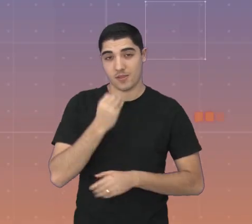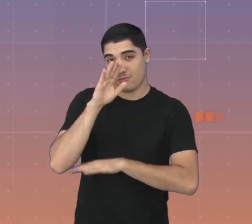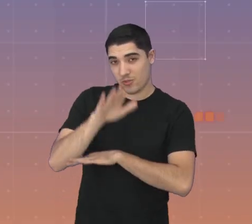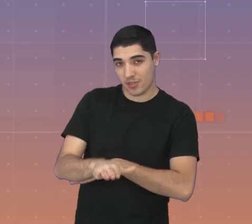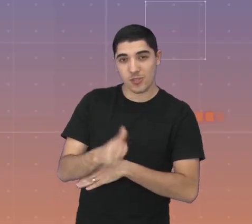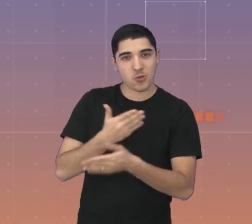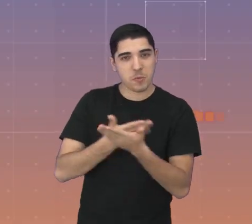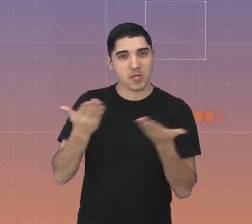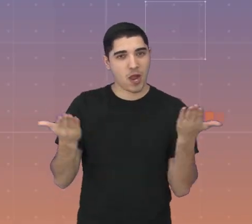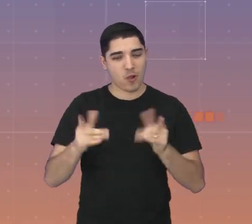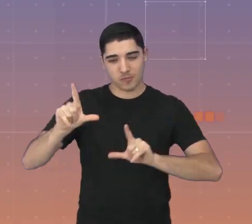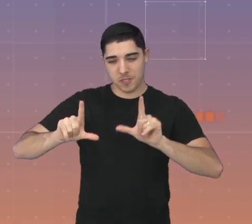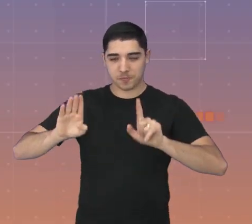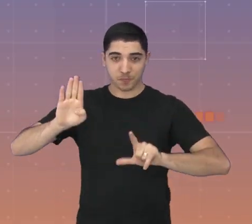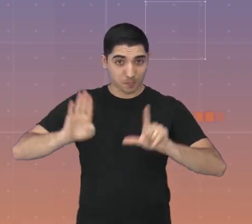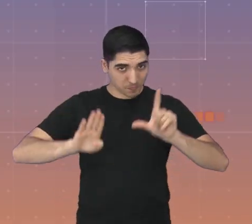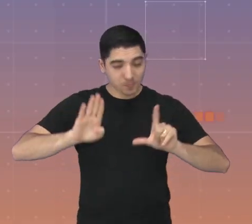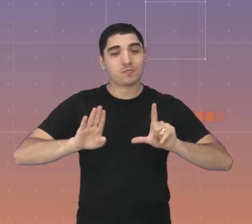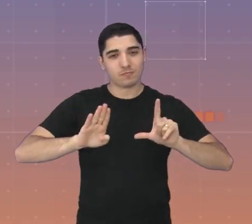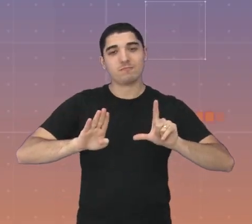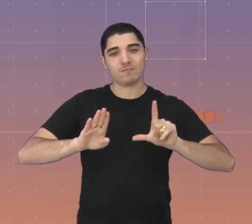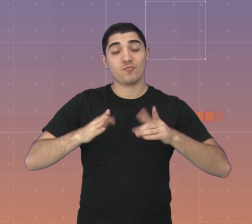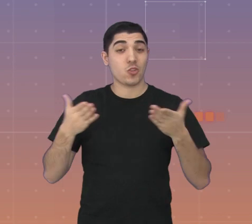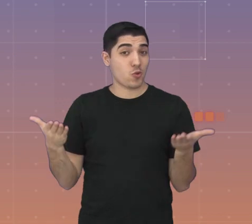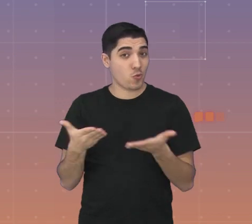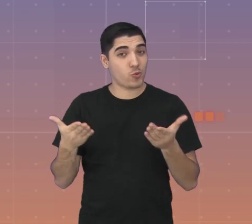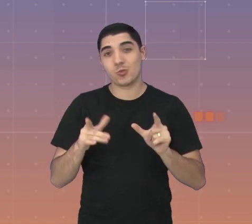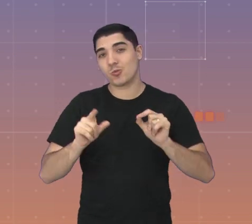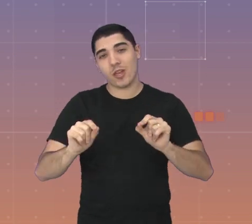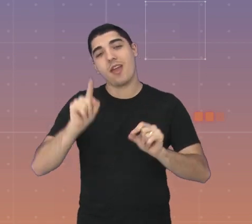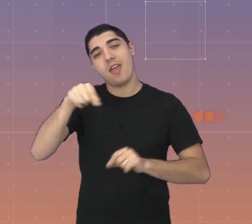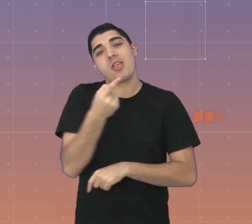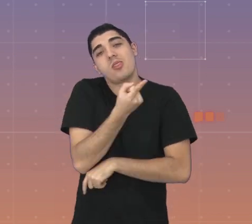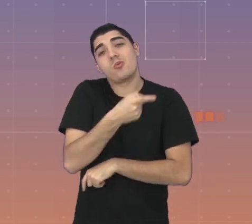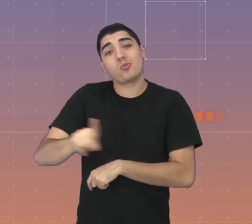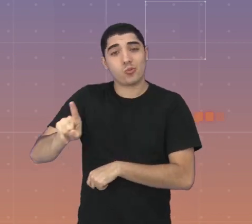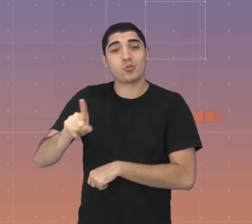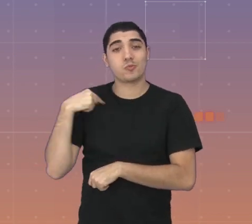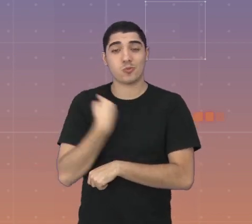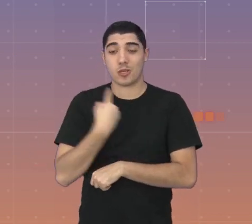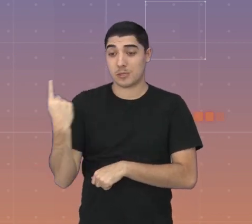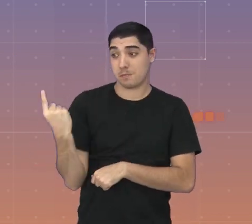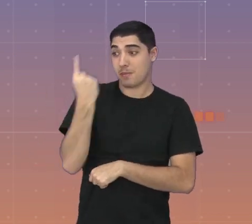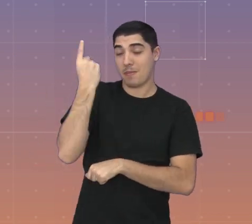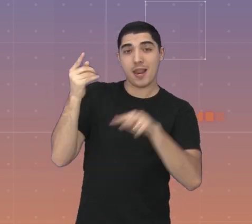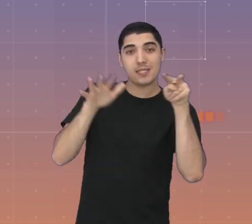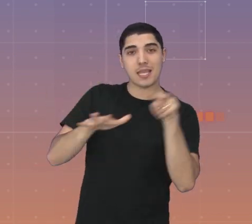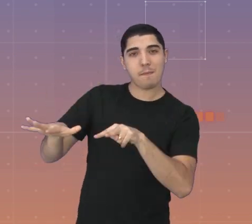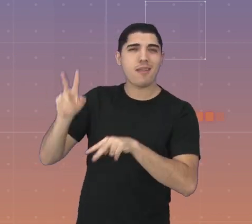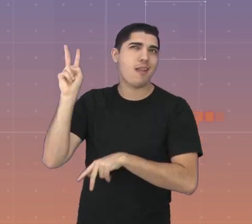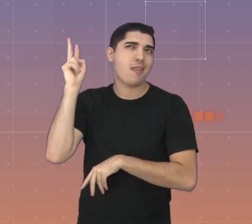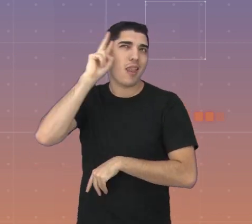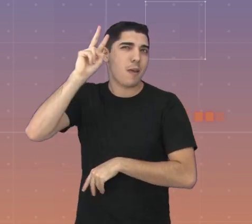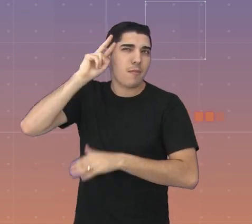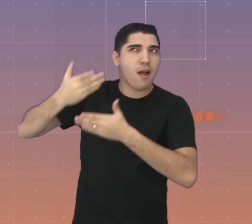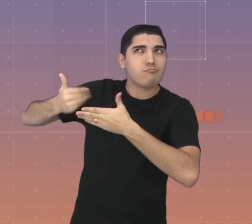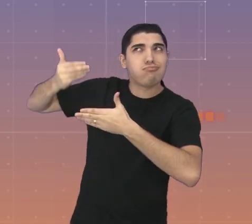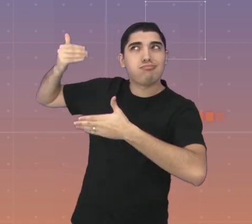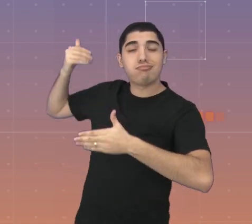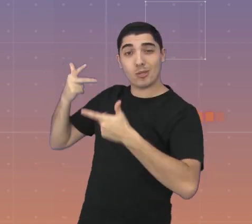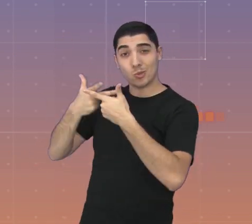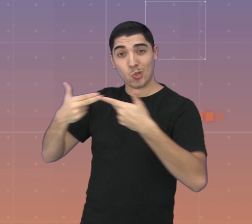Boa tarde, está começando mais um Boletim Legislativo e hoje nós encerramos a primeira semana da retrospectiva